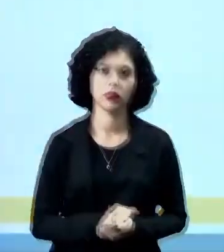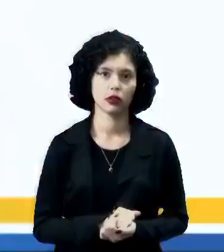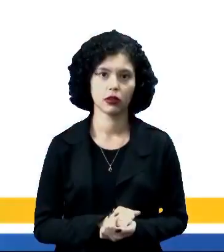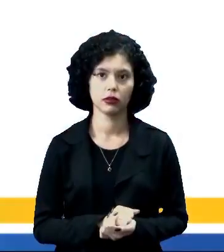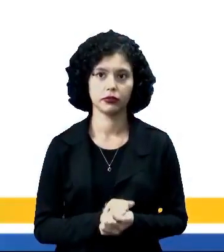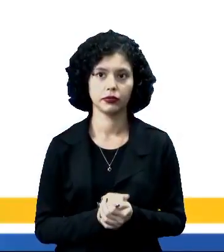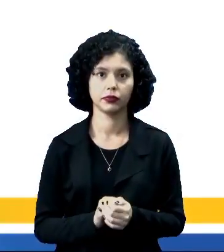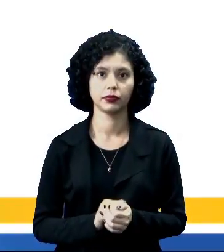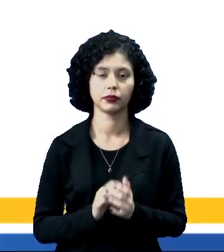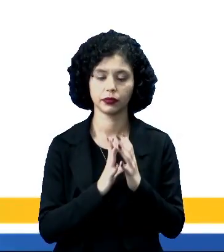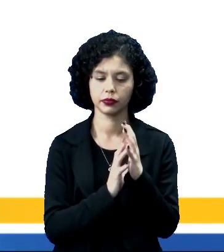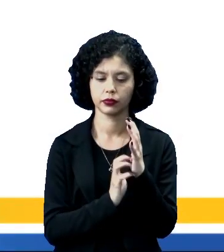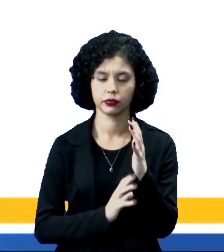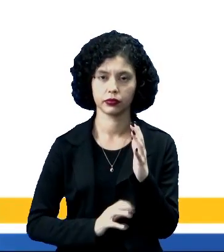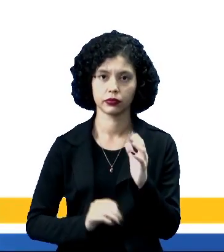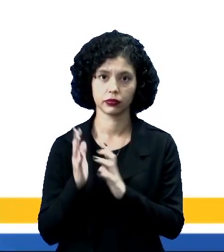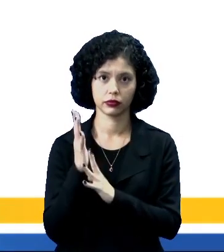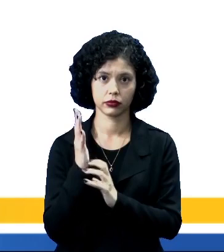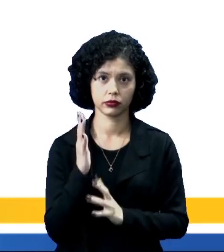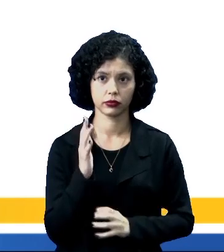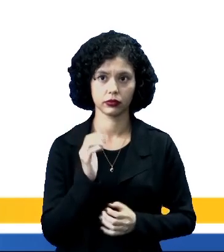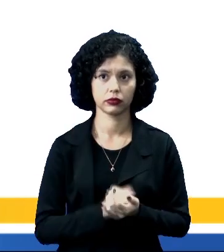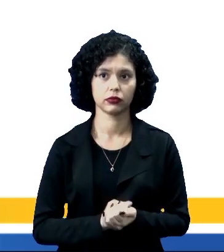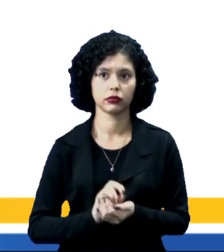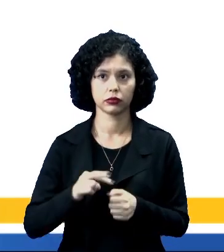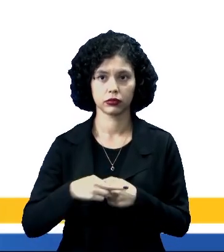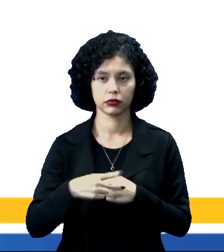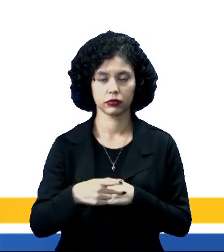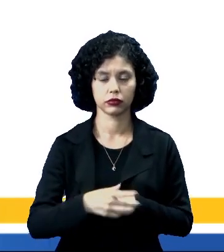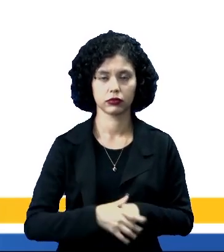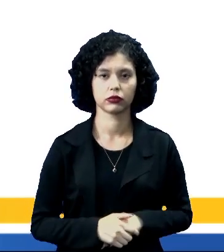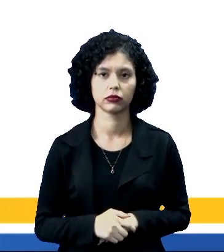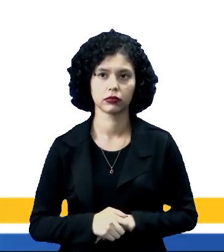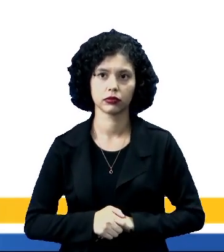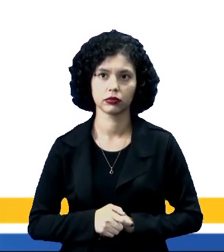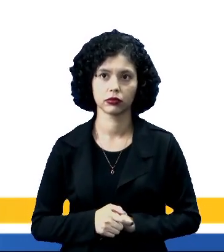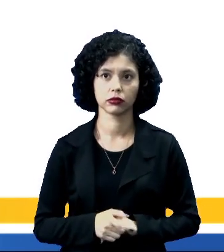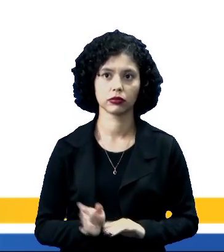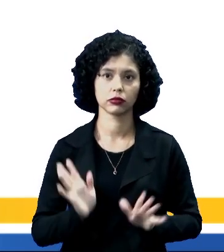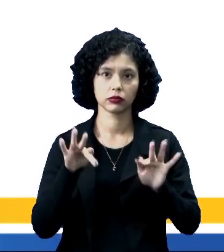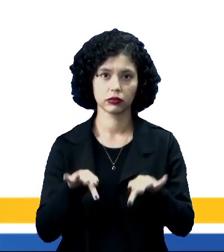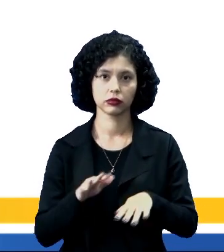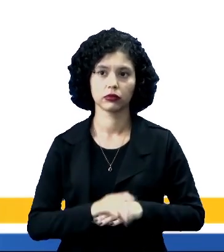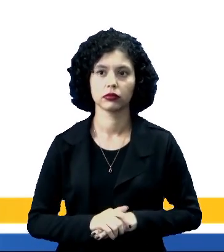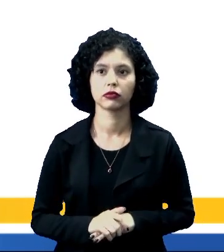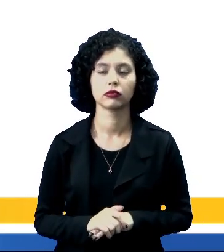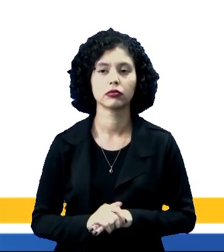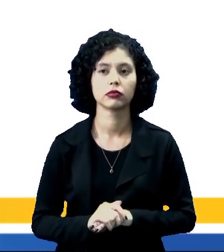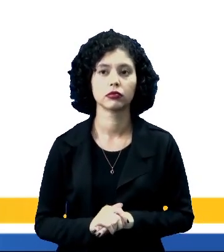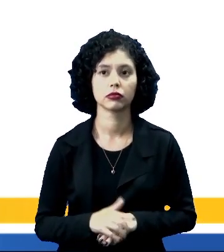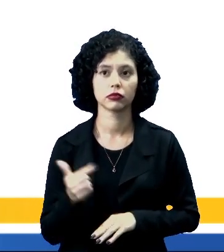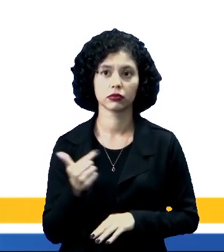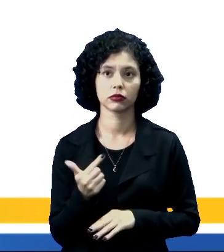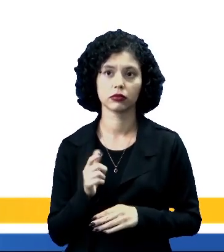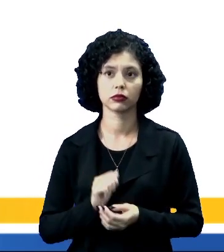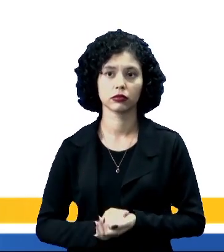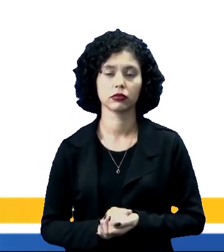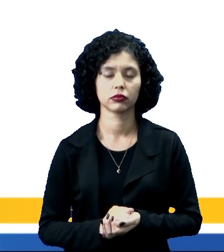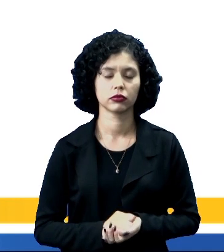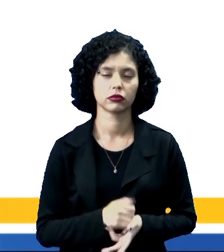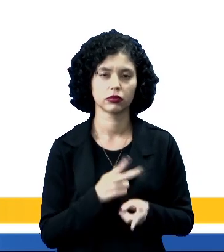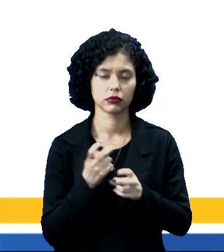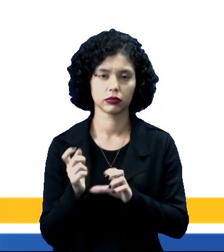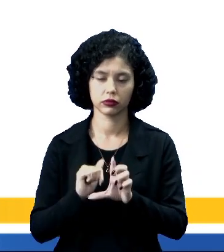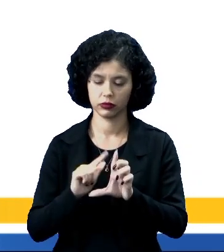a descamação do endométrio acontece como consequência e para a gente fechar a questão dois a gente tem o seguinte